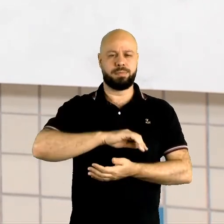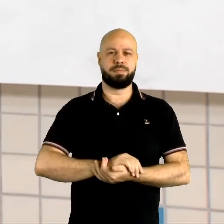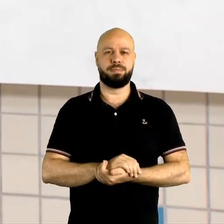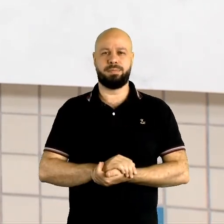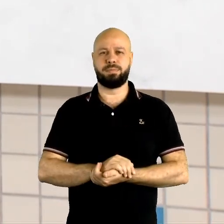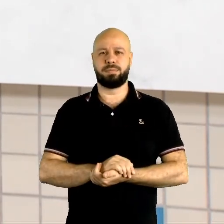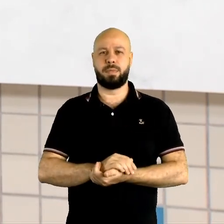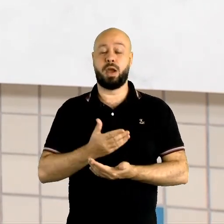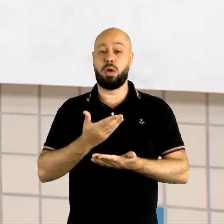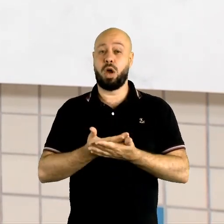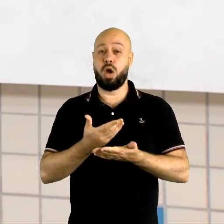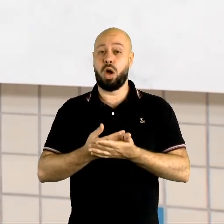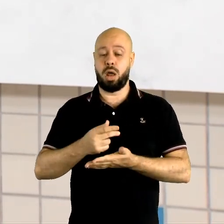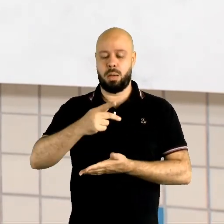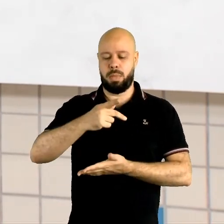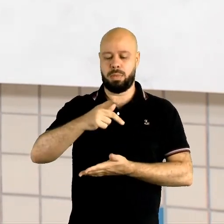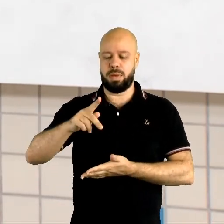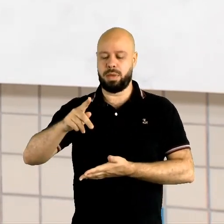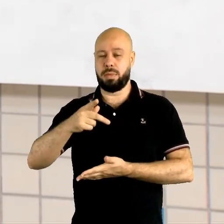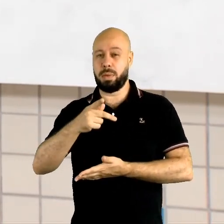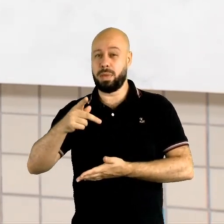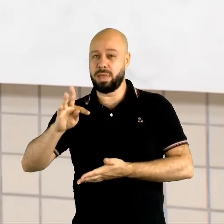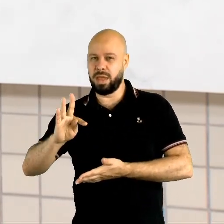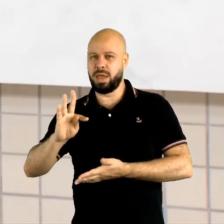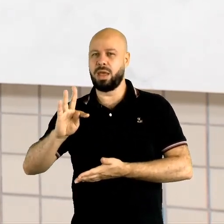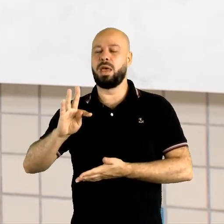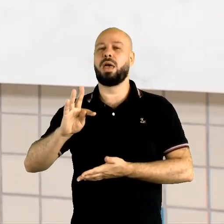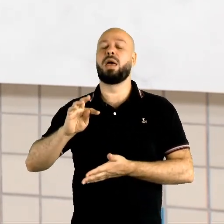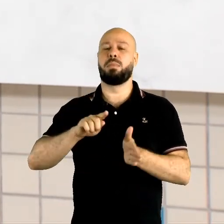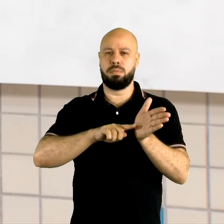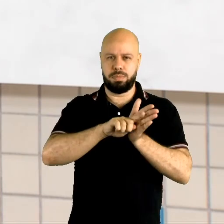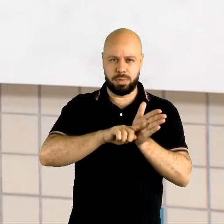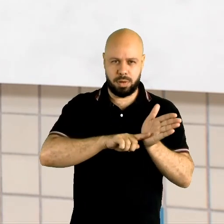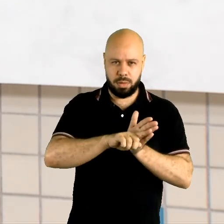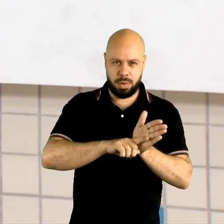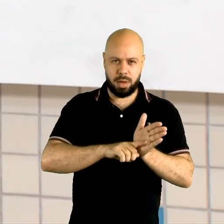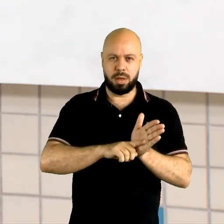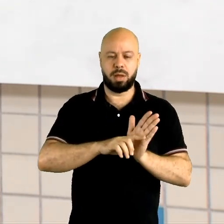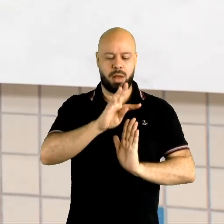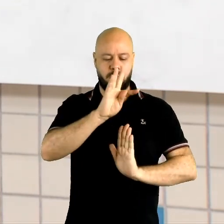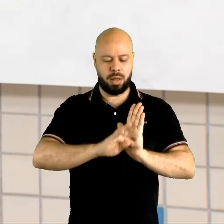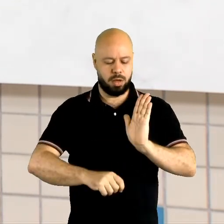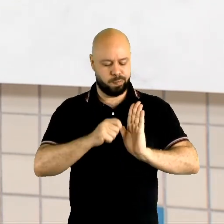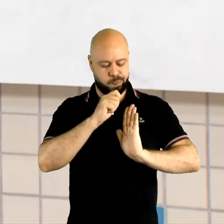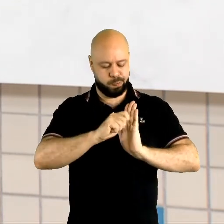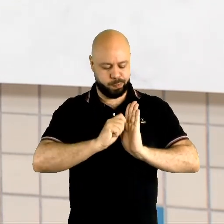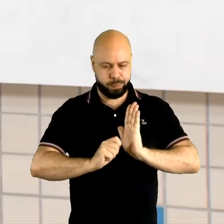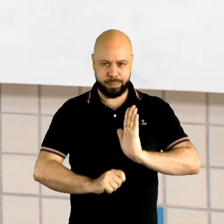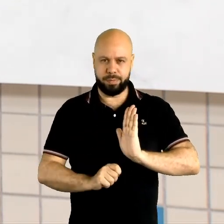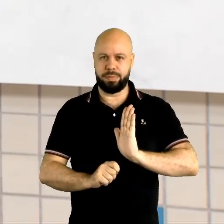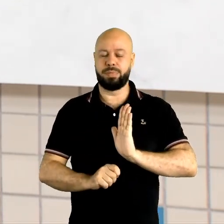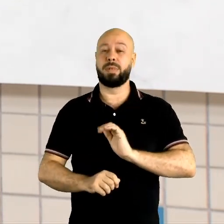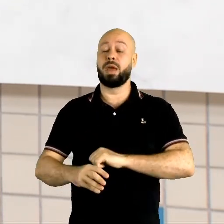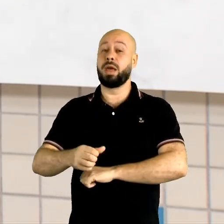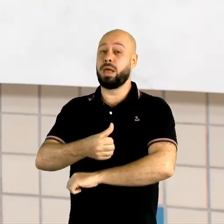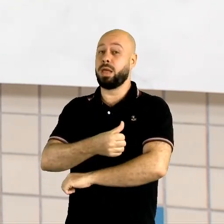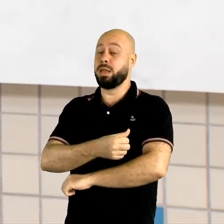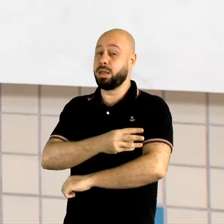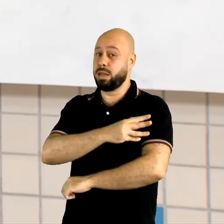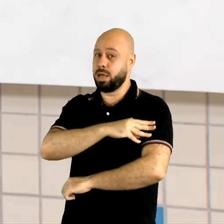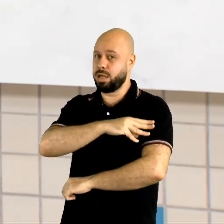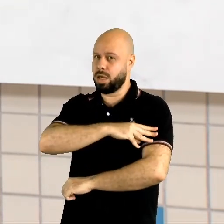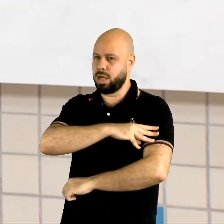hoje, PPT, Pesquisa e Produção de Texto, do terceiro ano, aula de número 6,